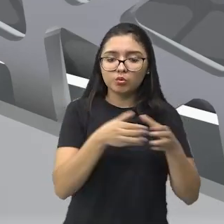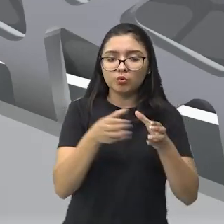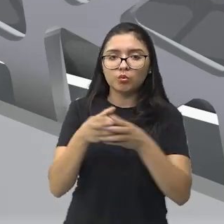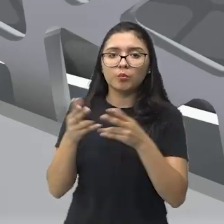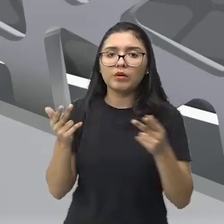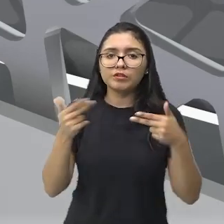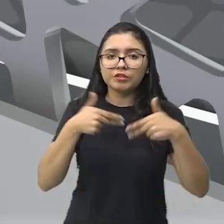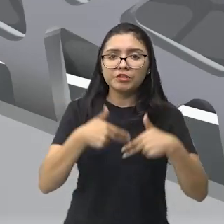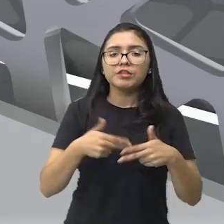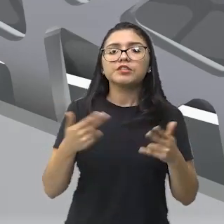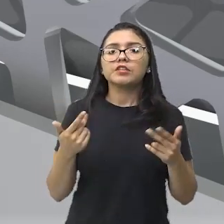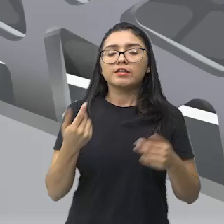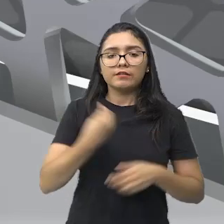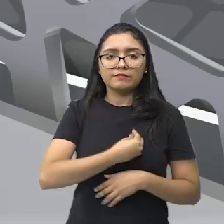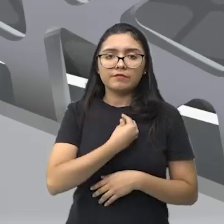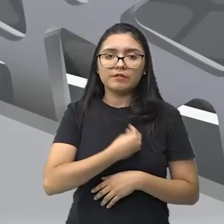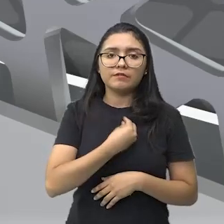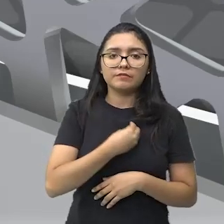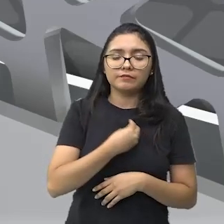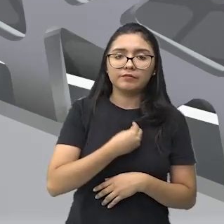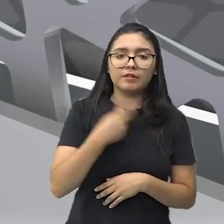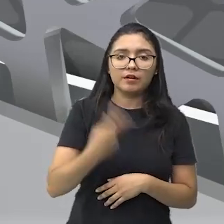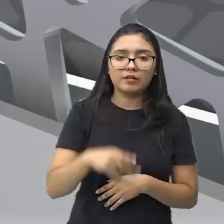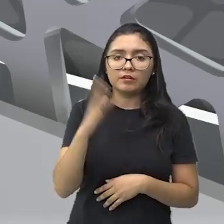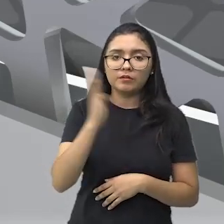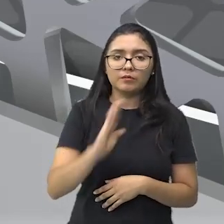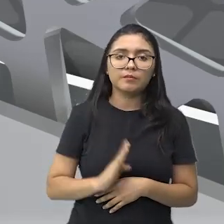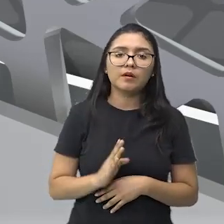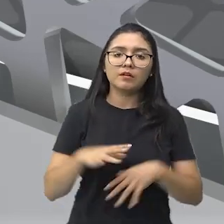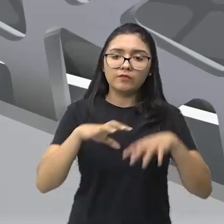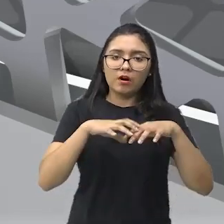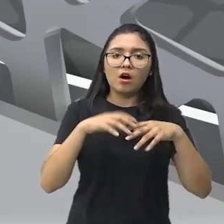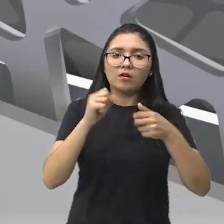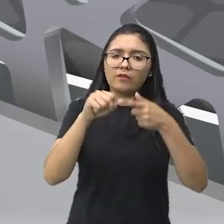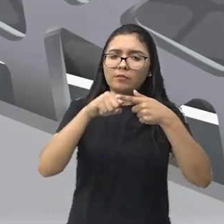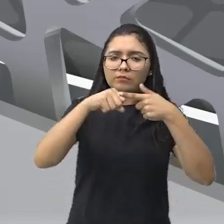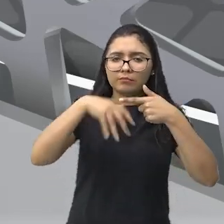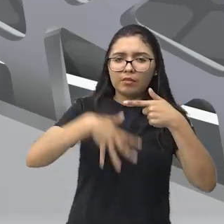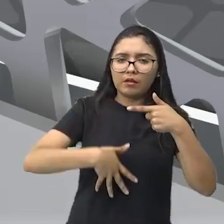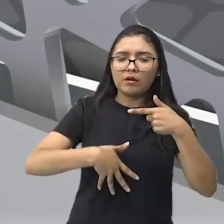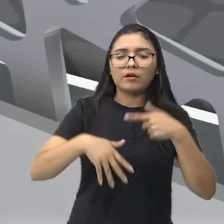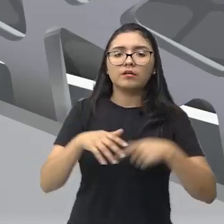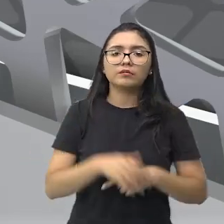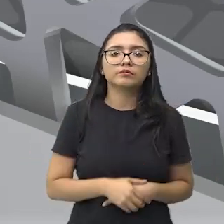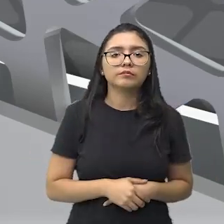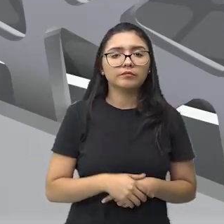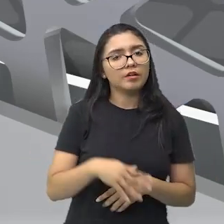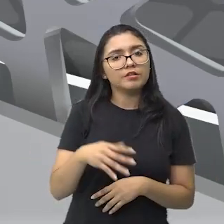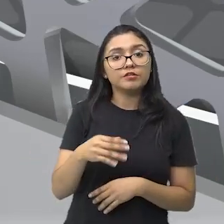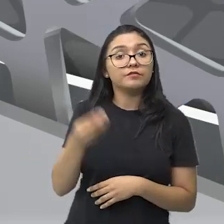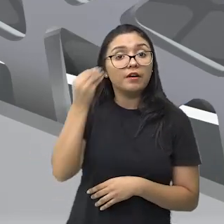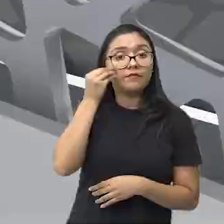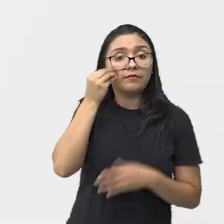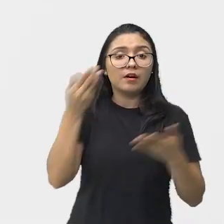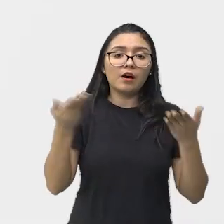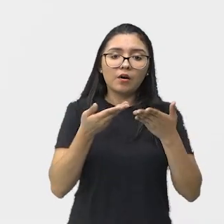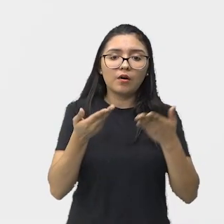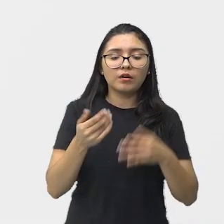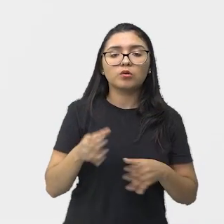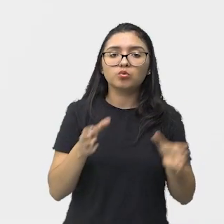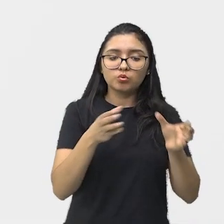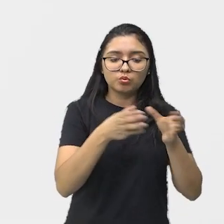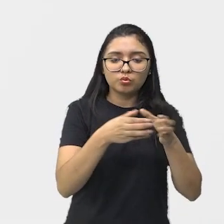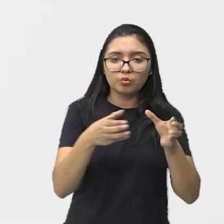que existe no Brasil, e eles foram classificados, e as mais conhecidas que nós temos aí são algumas que nós vamos ver agora. Vamos